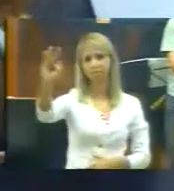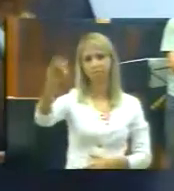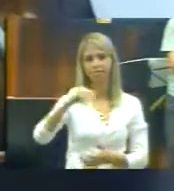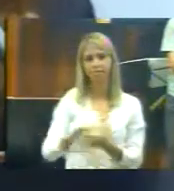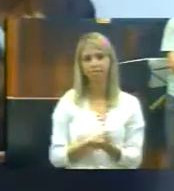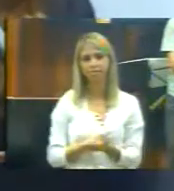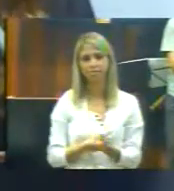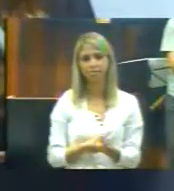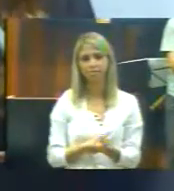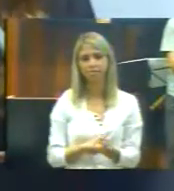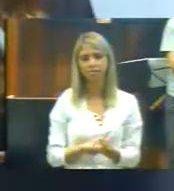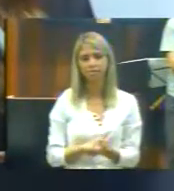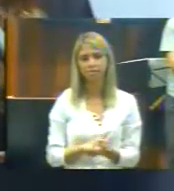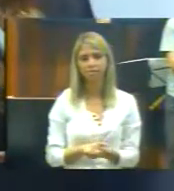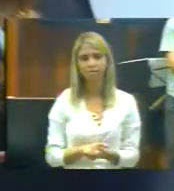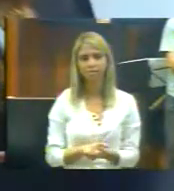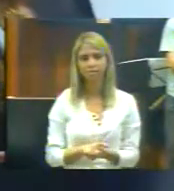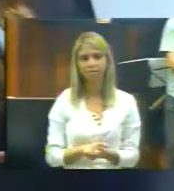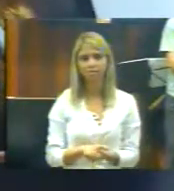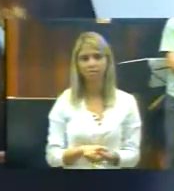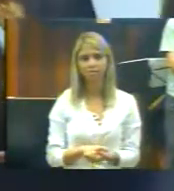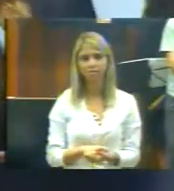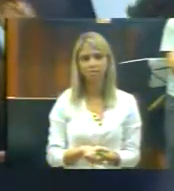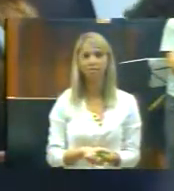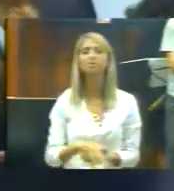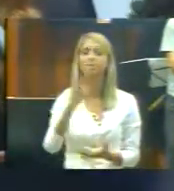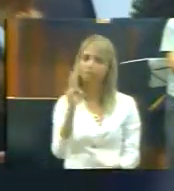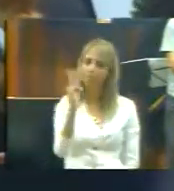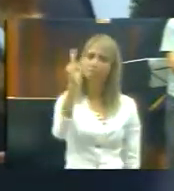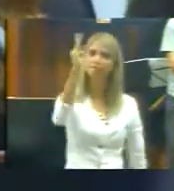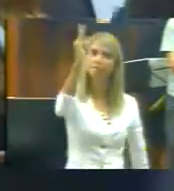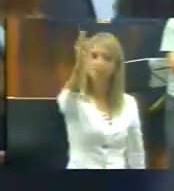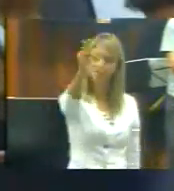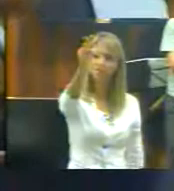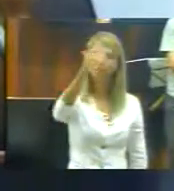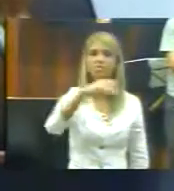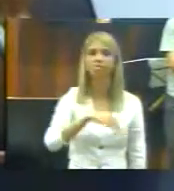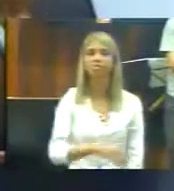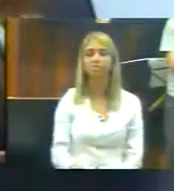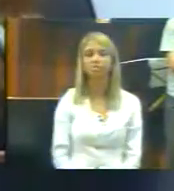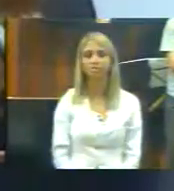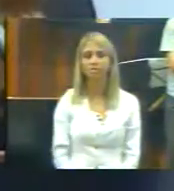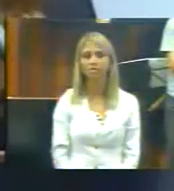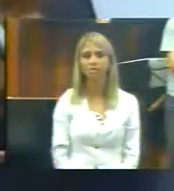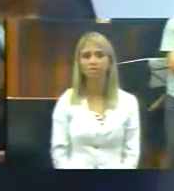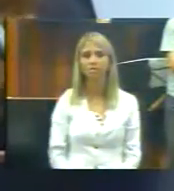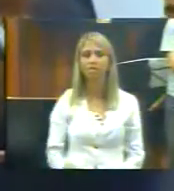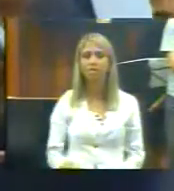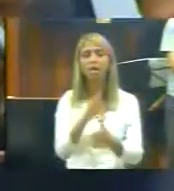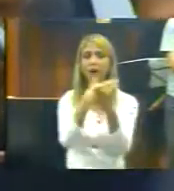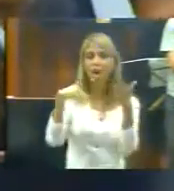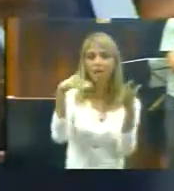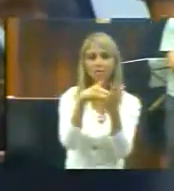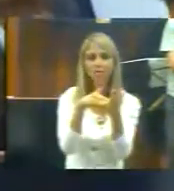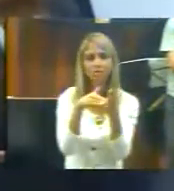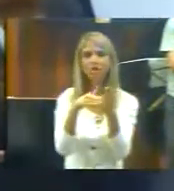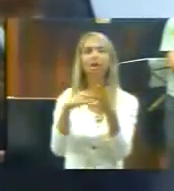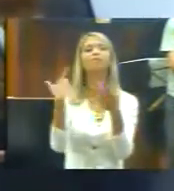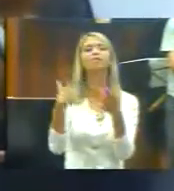gente vai ser o futuro para tudo que vai vir pela